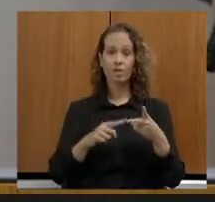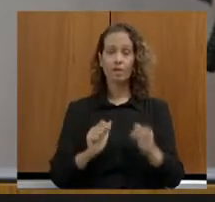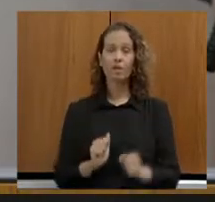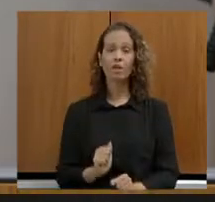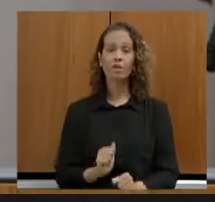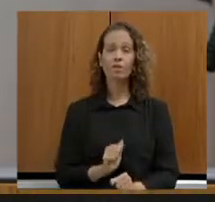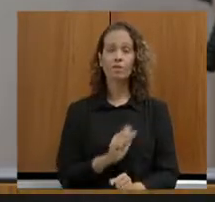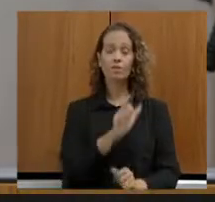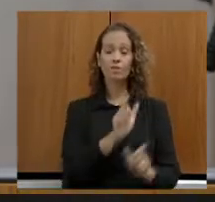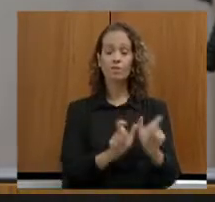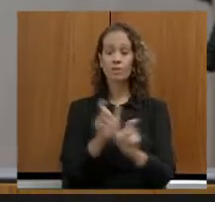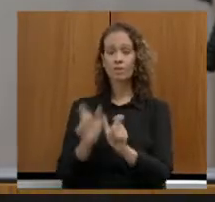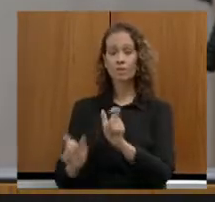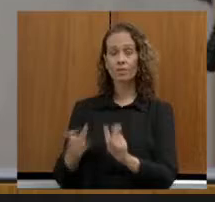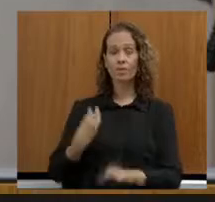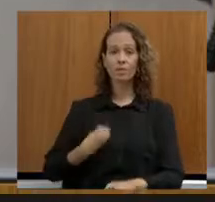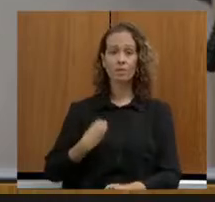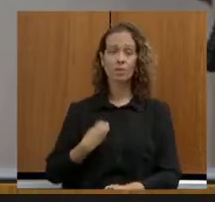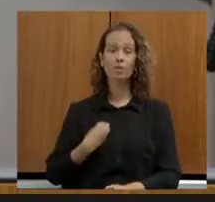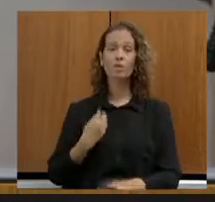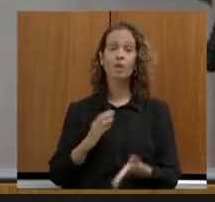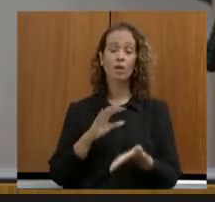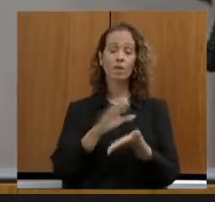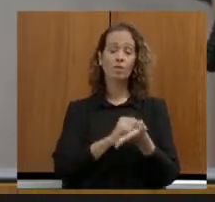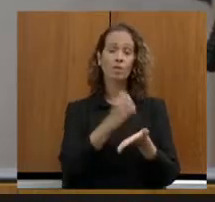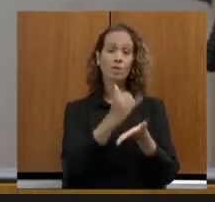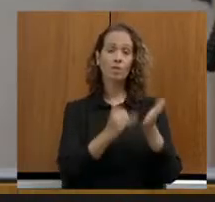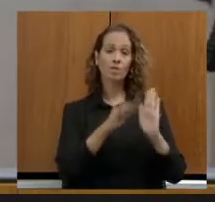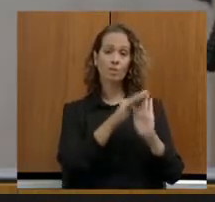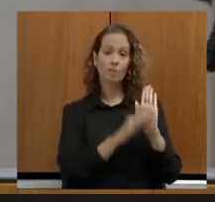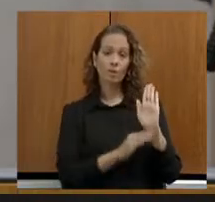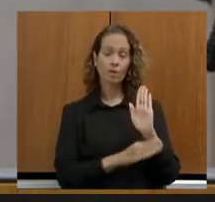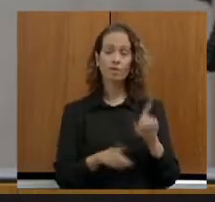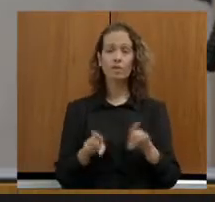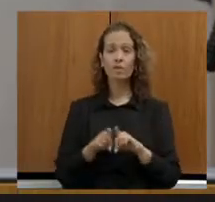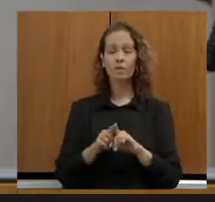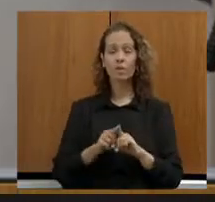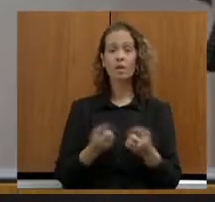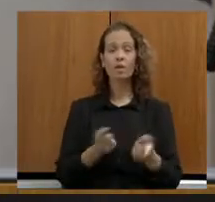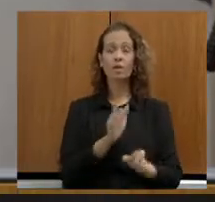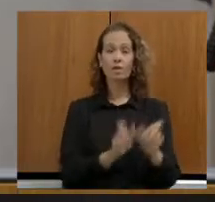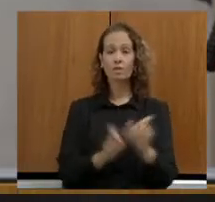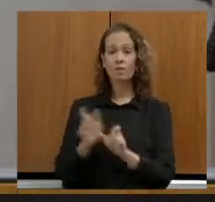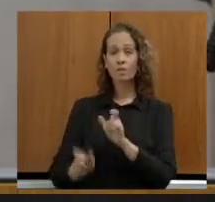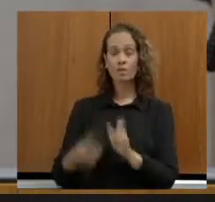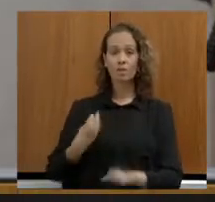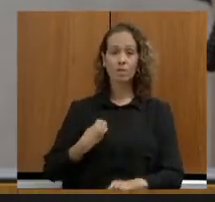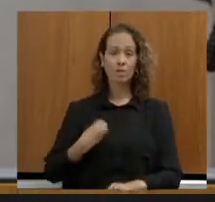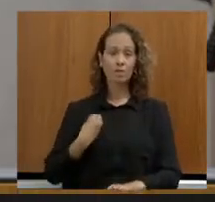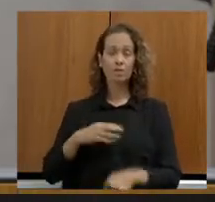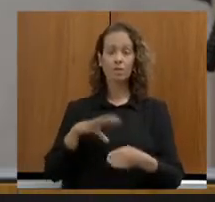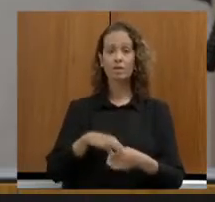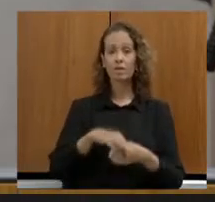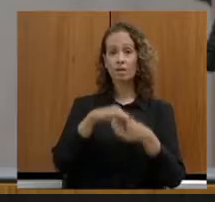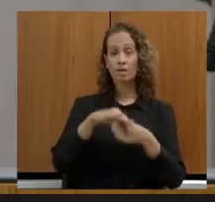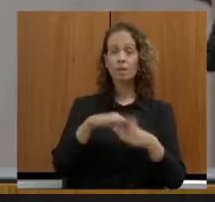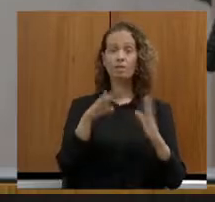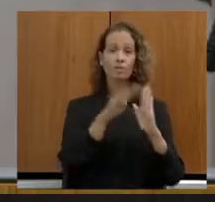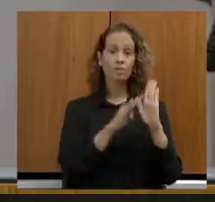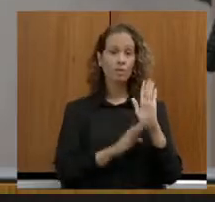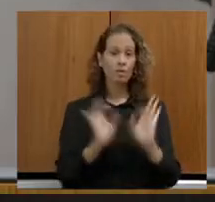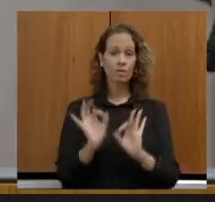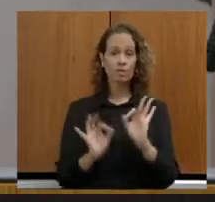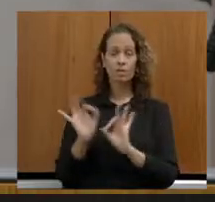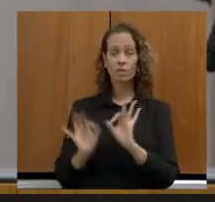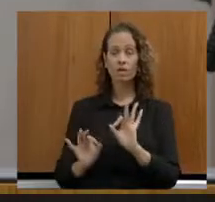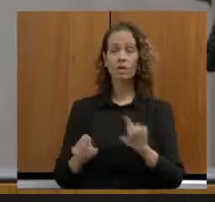comissões participantes por ordem de inscrição membros das comissões participantes por ordem de inscrição líderes por ordem de inscrição